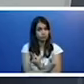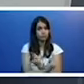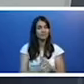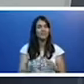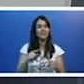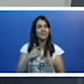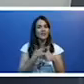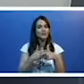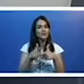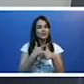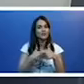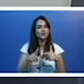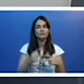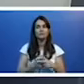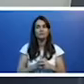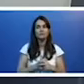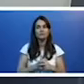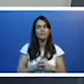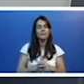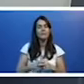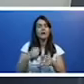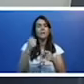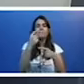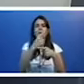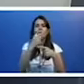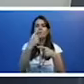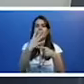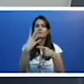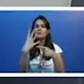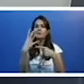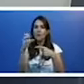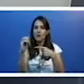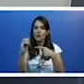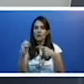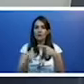1440 dividido por 100.